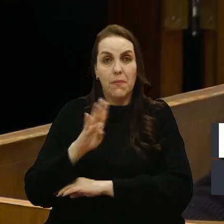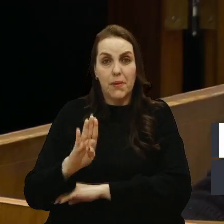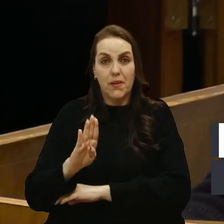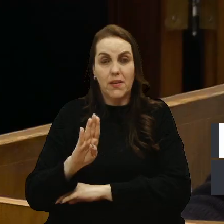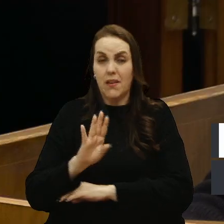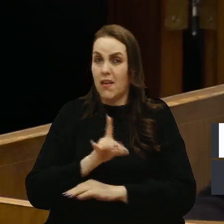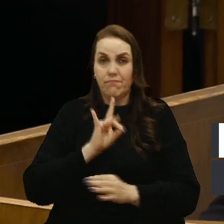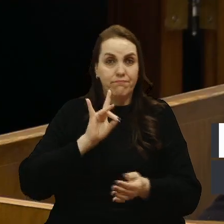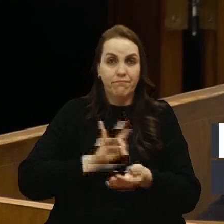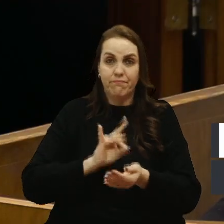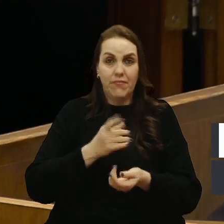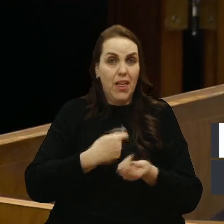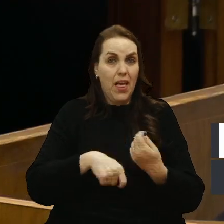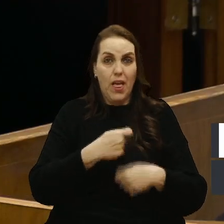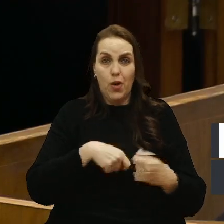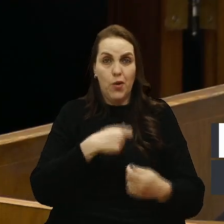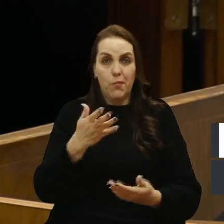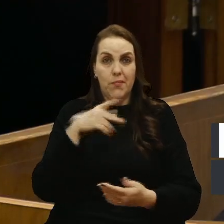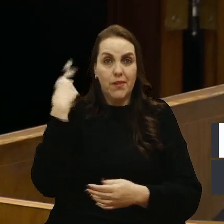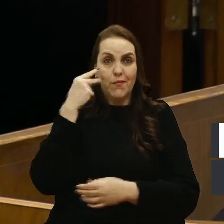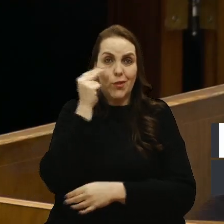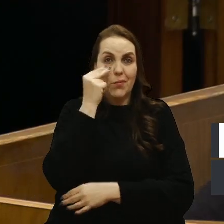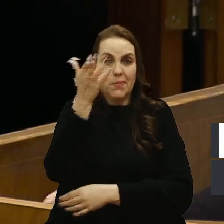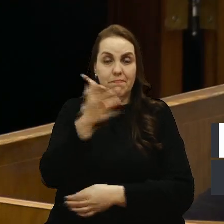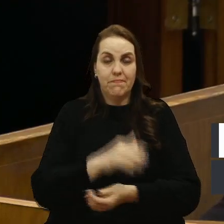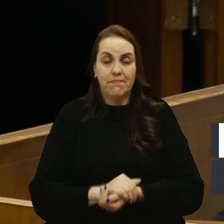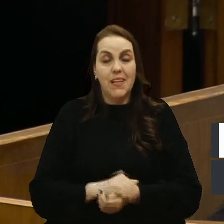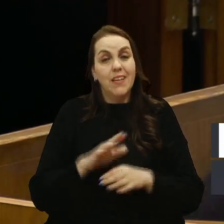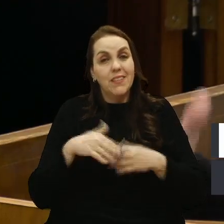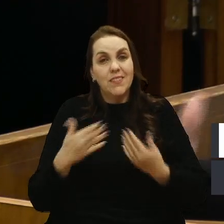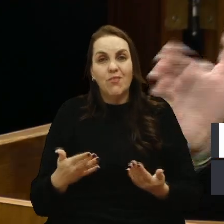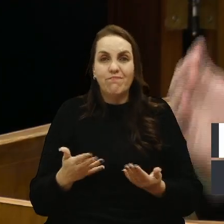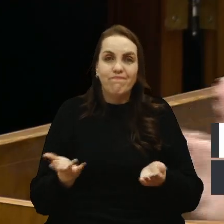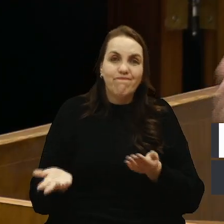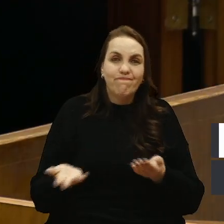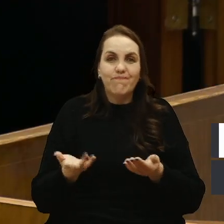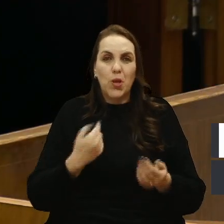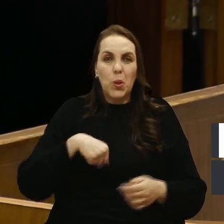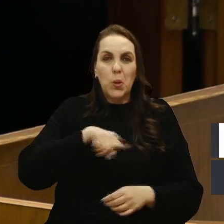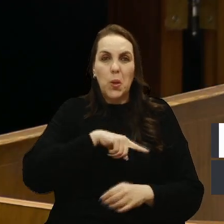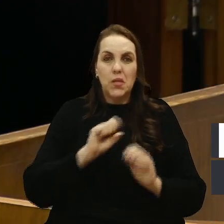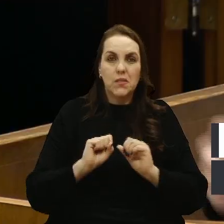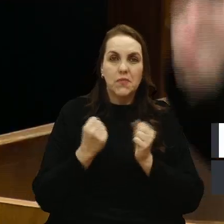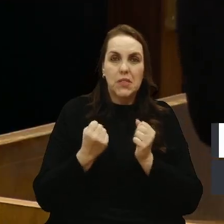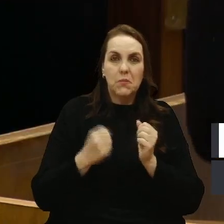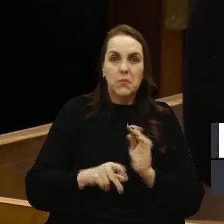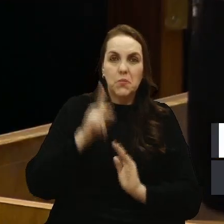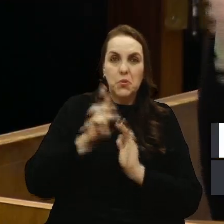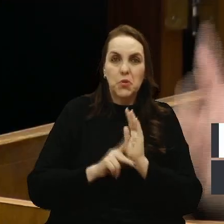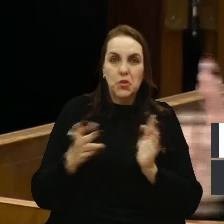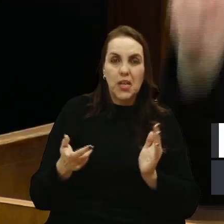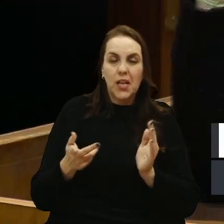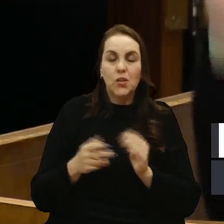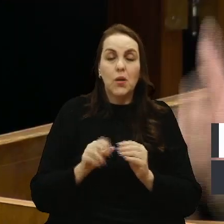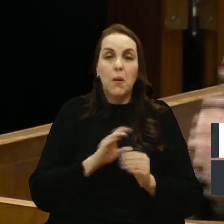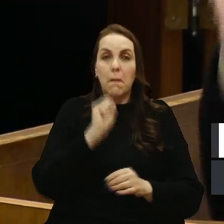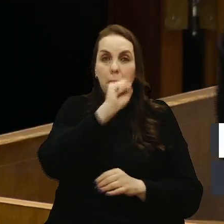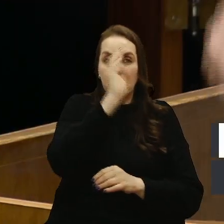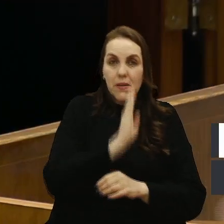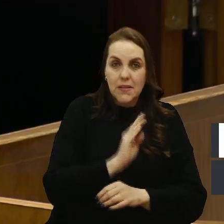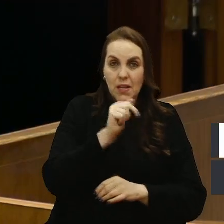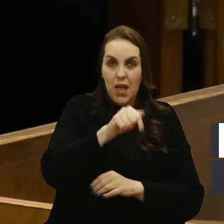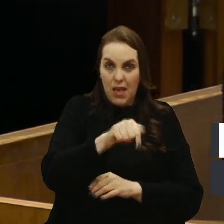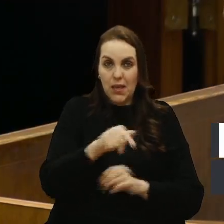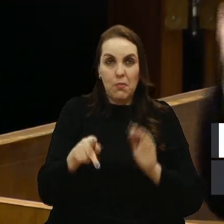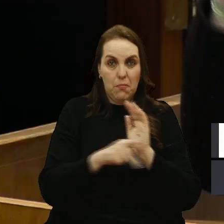concreta economia, vereador Cláudio Libardi. Então, nós defendemos um projeto em que os brasileiros e as pessoas que não